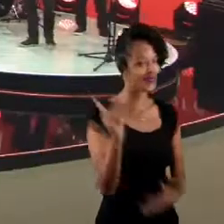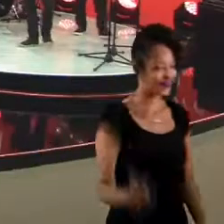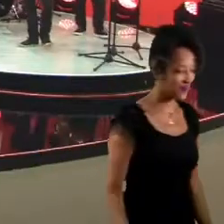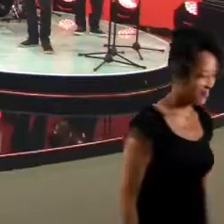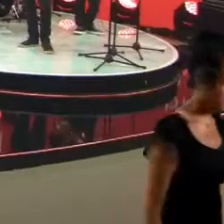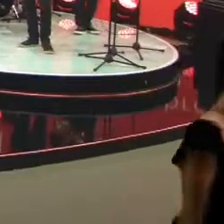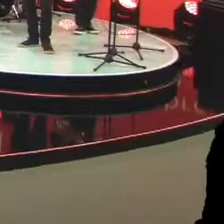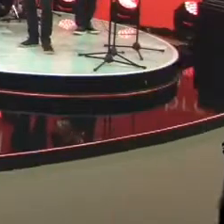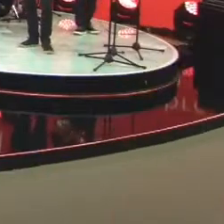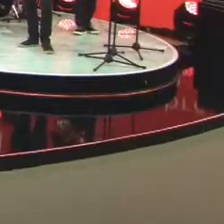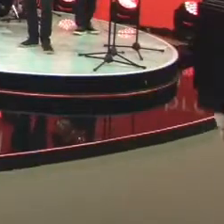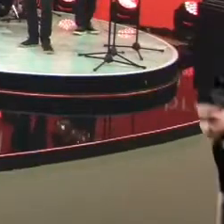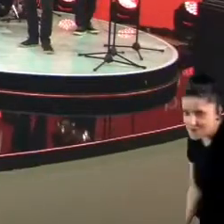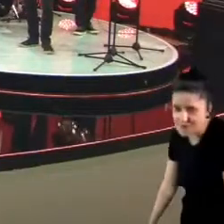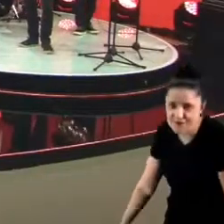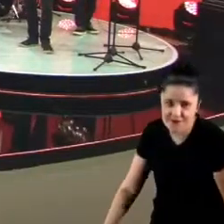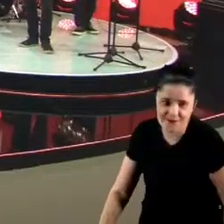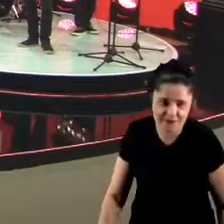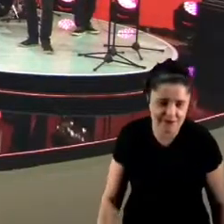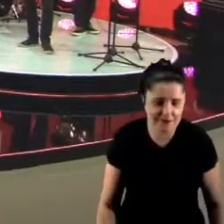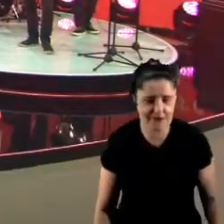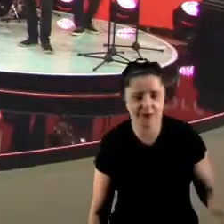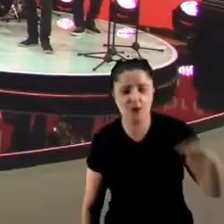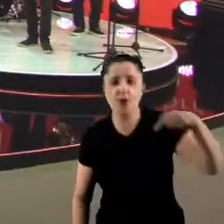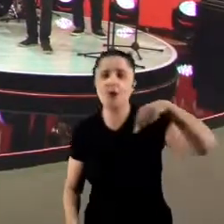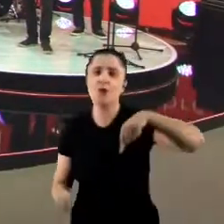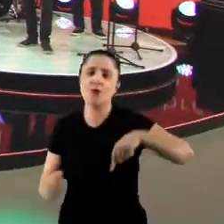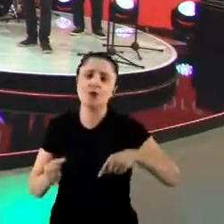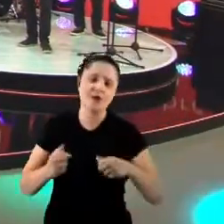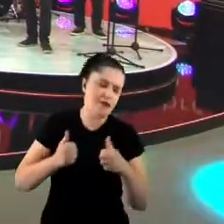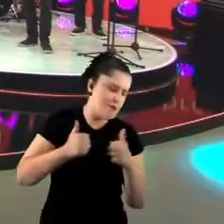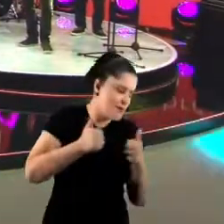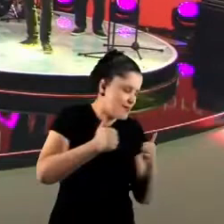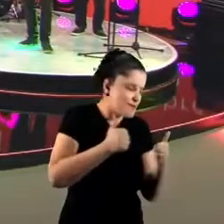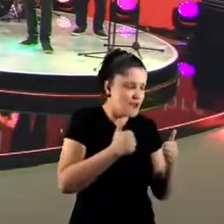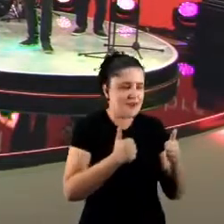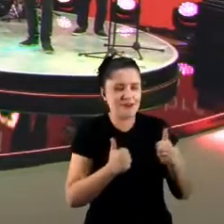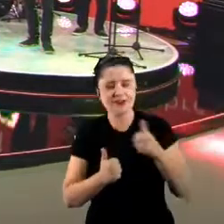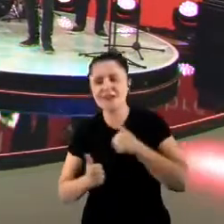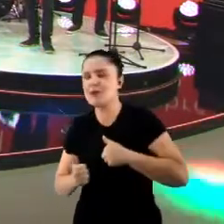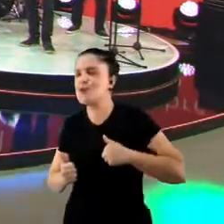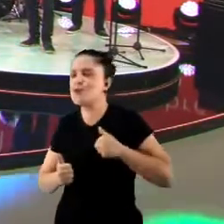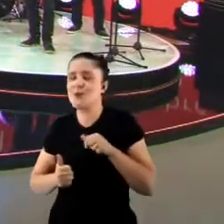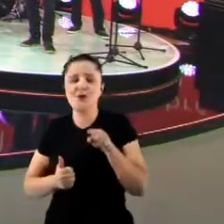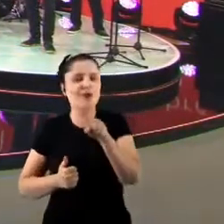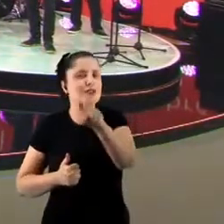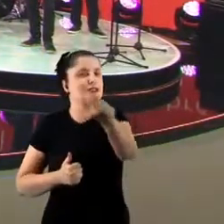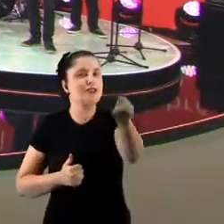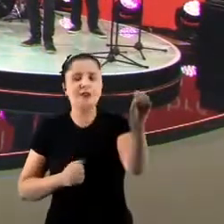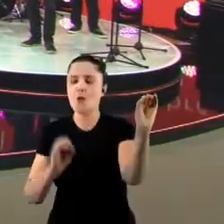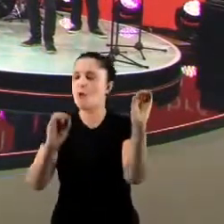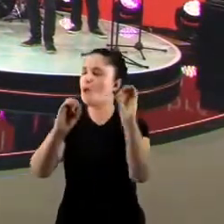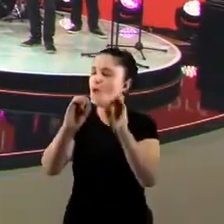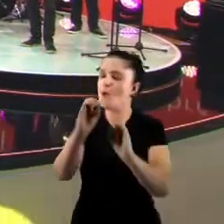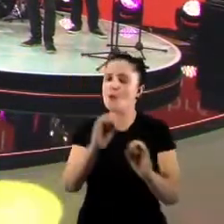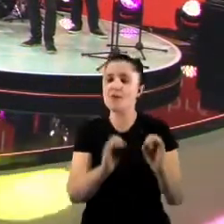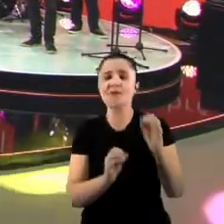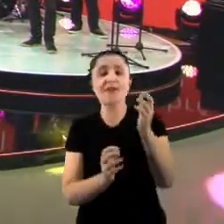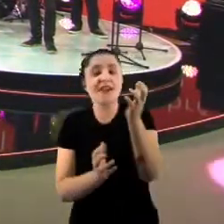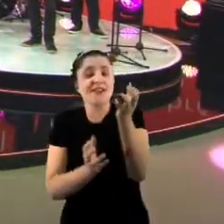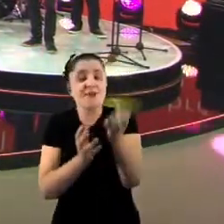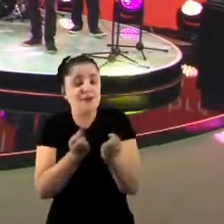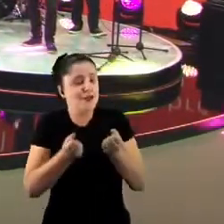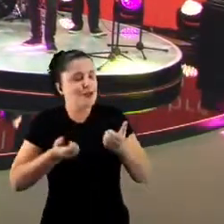Bora dançar? Logo hoje que eu tava bem, surtei uma saudade de você.